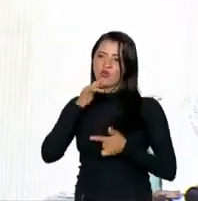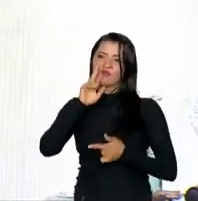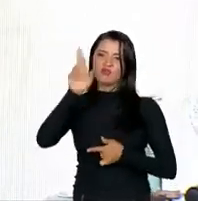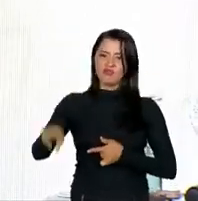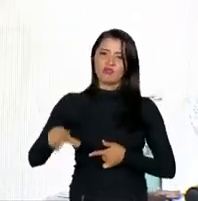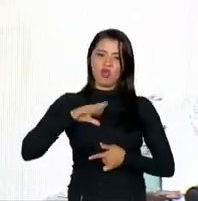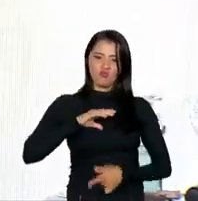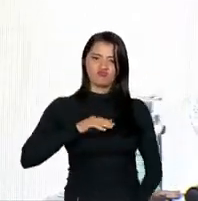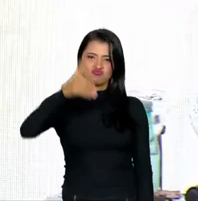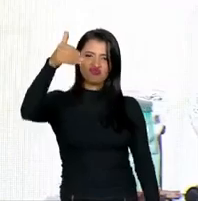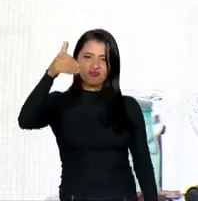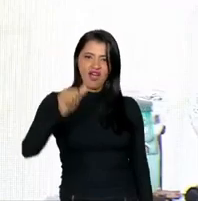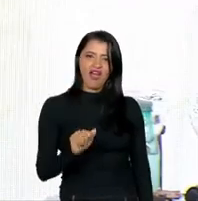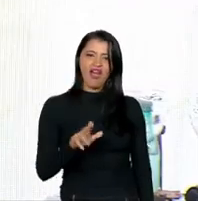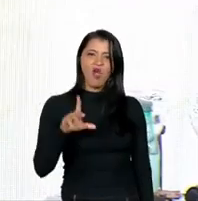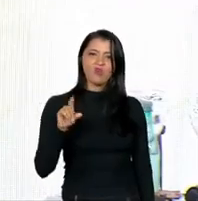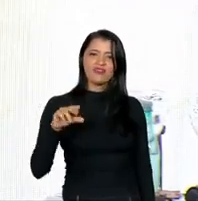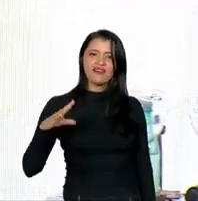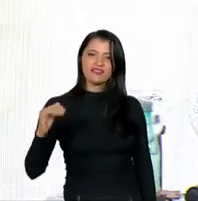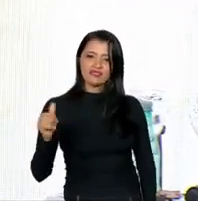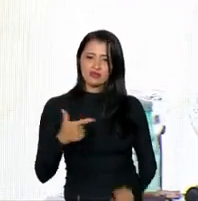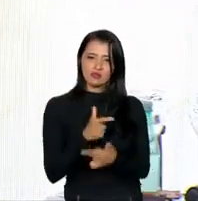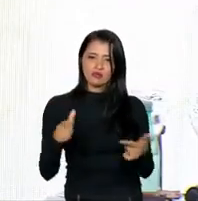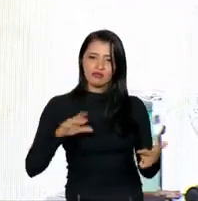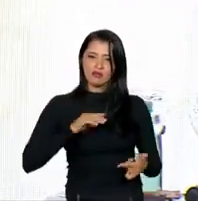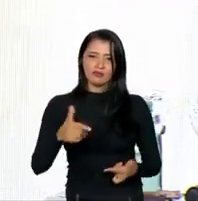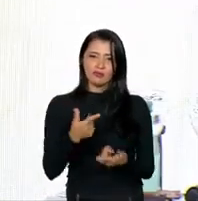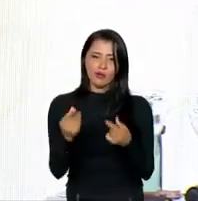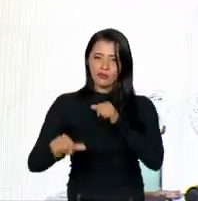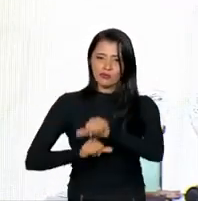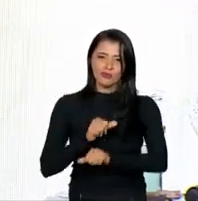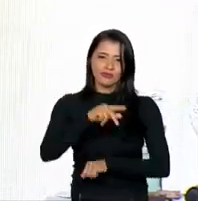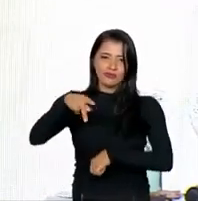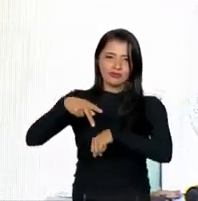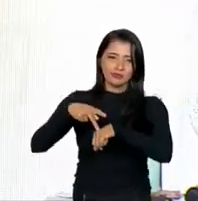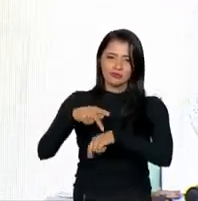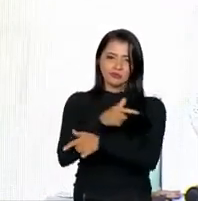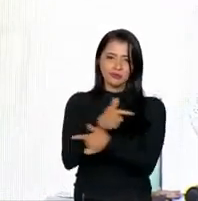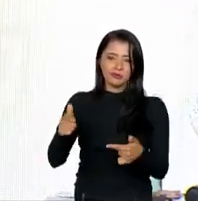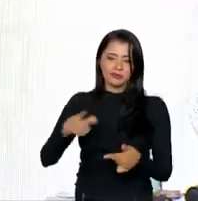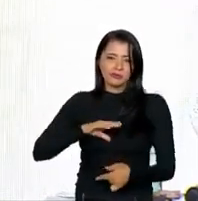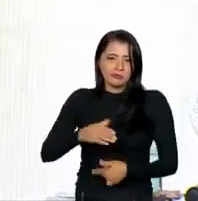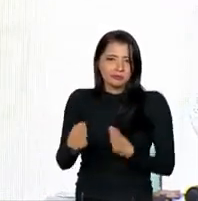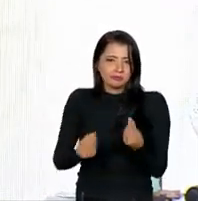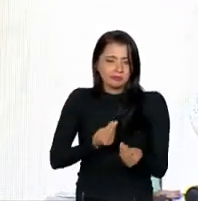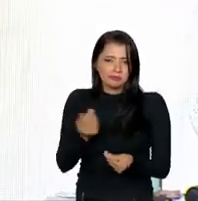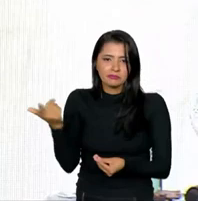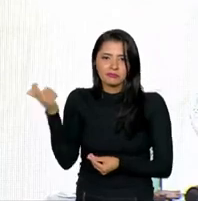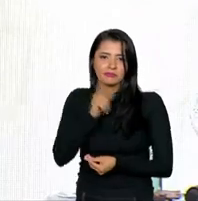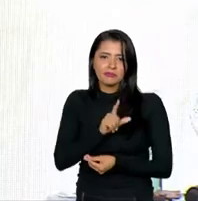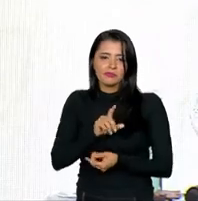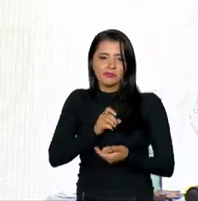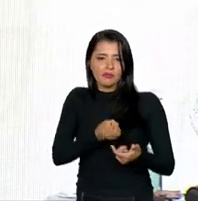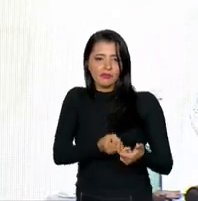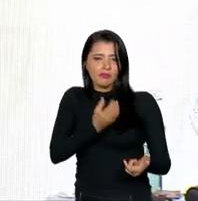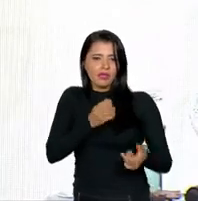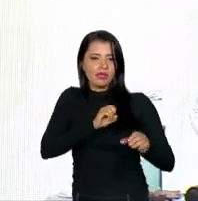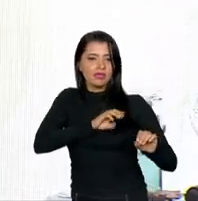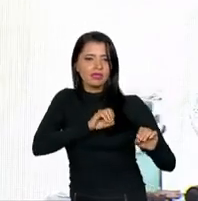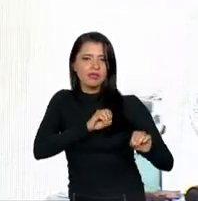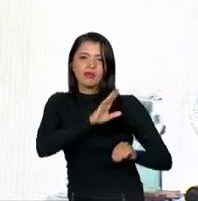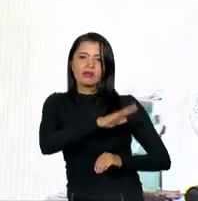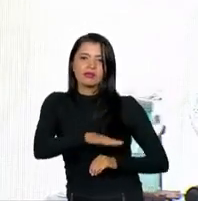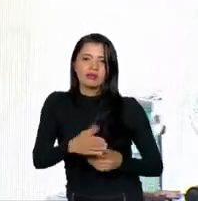Sem audácia, a gente não consegue mudar esse país. Sem audácia, a gente não consegue alfabetizar as